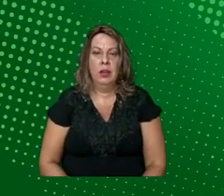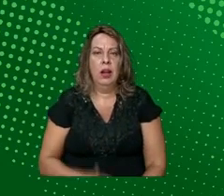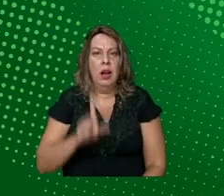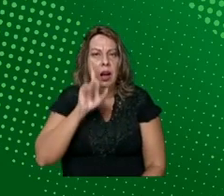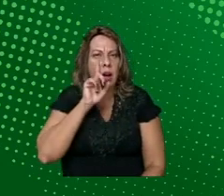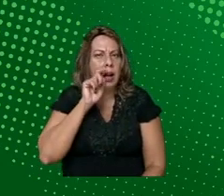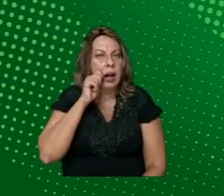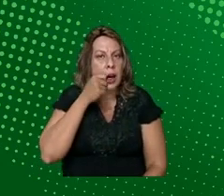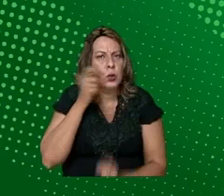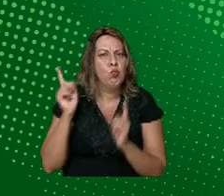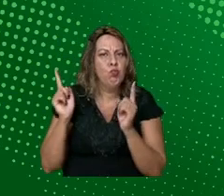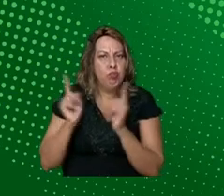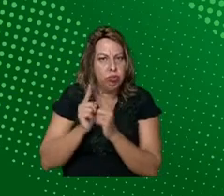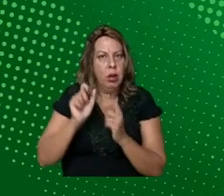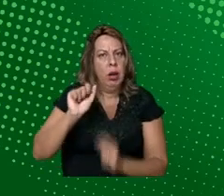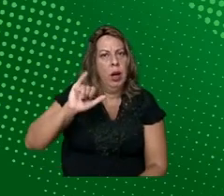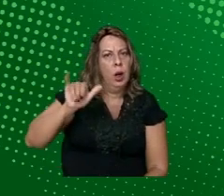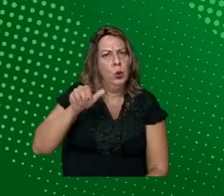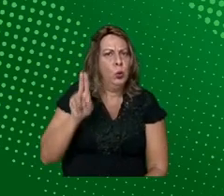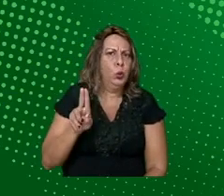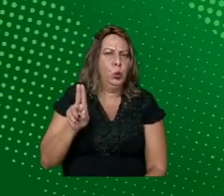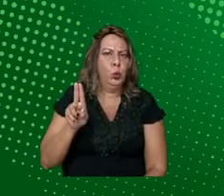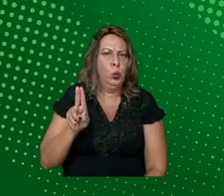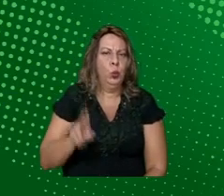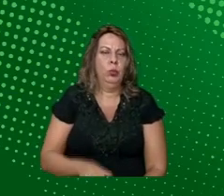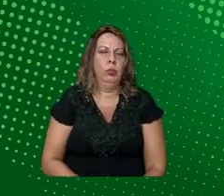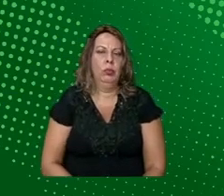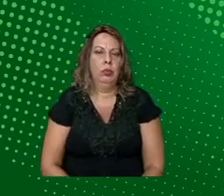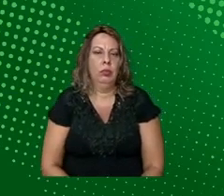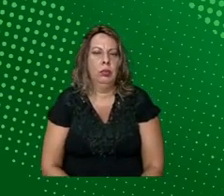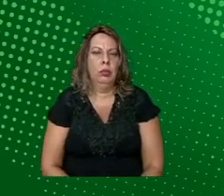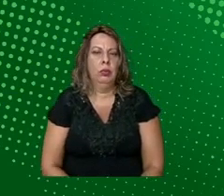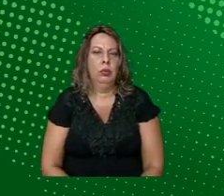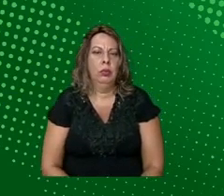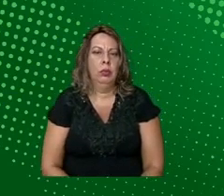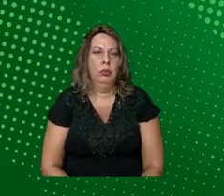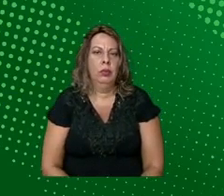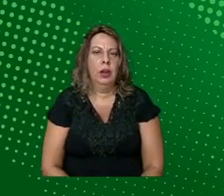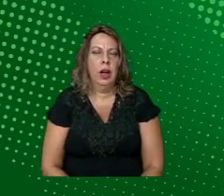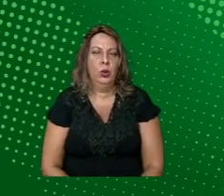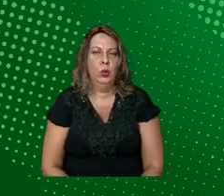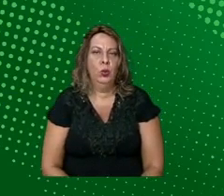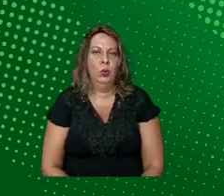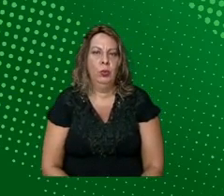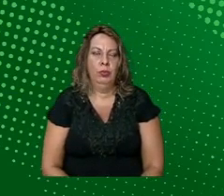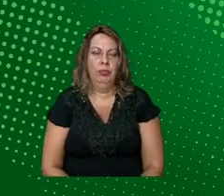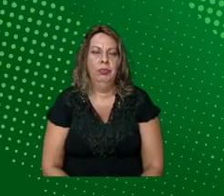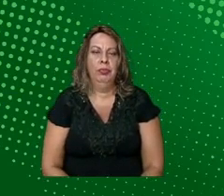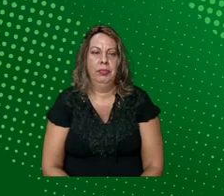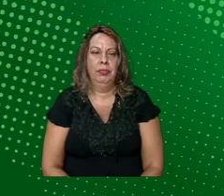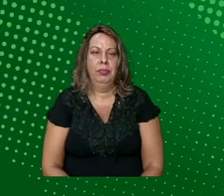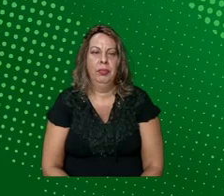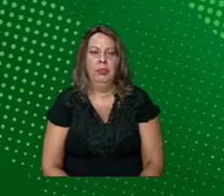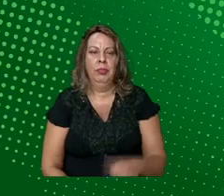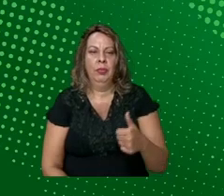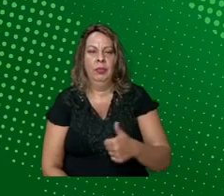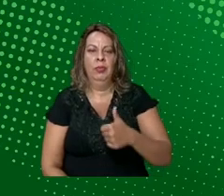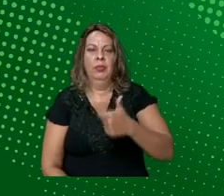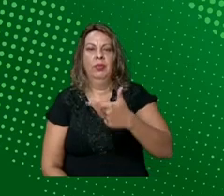assim. De Aracaju, gente. Assim tá com prazer. Aracaju, meu amor. Para os íntimos, Aju. Muito bom.